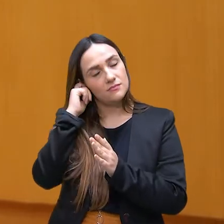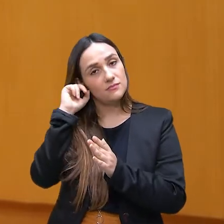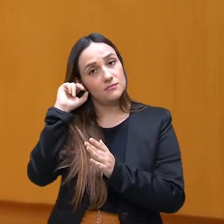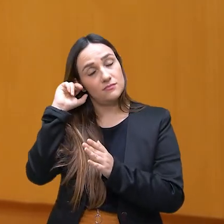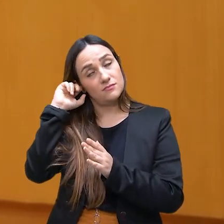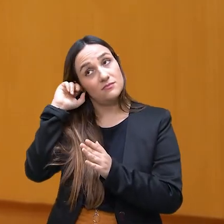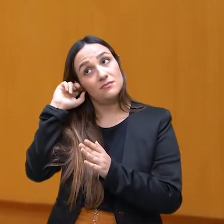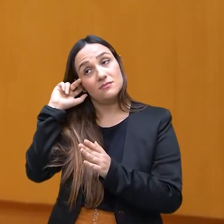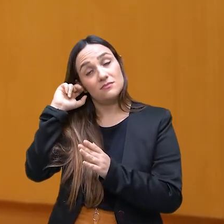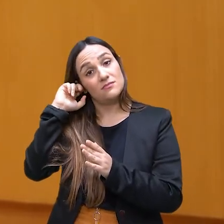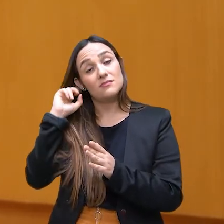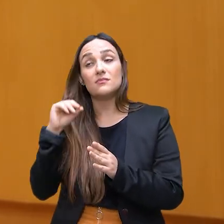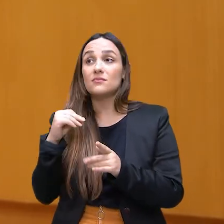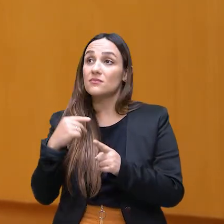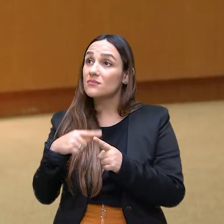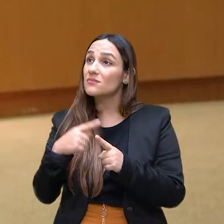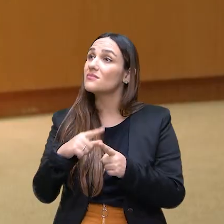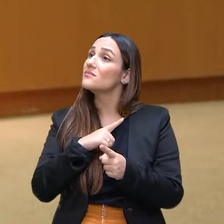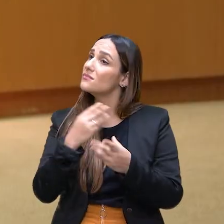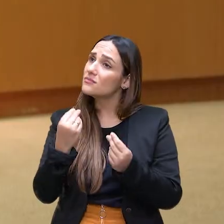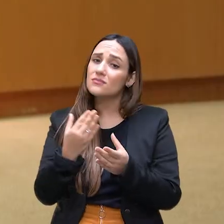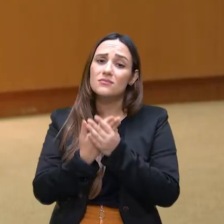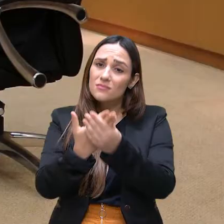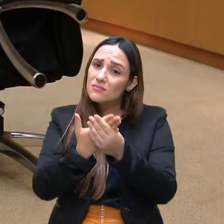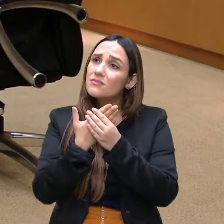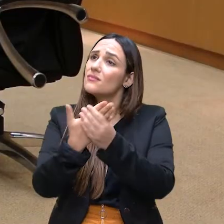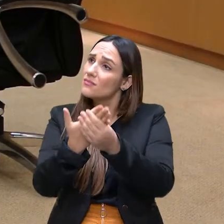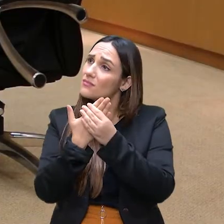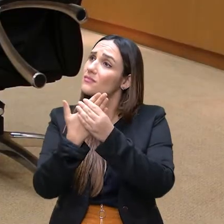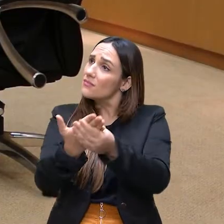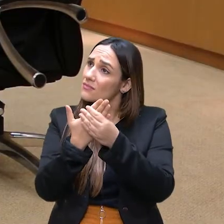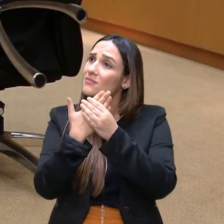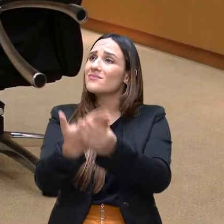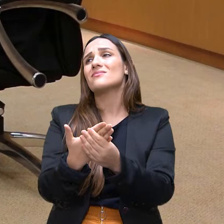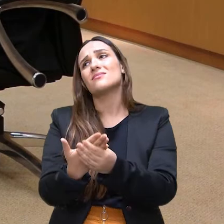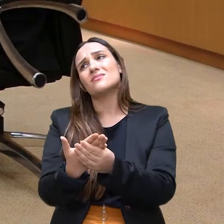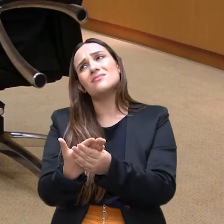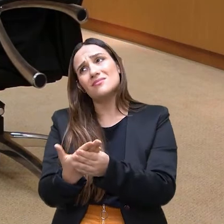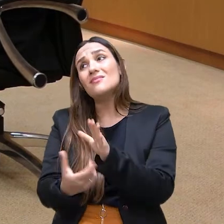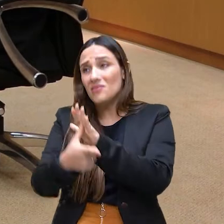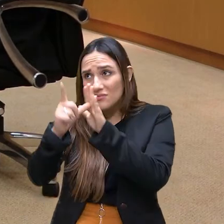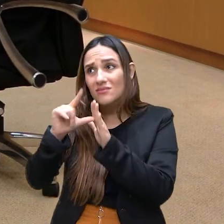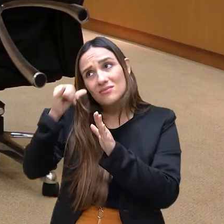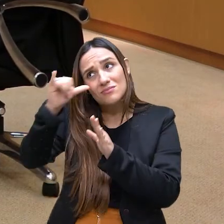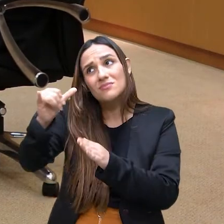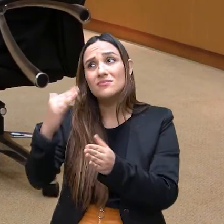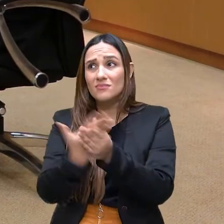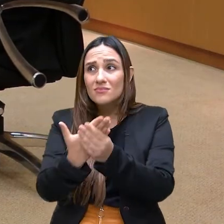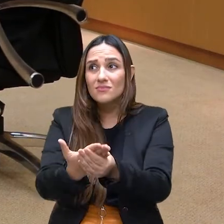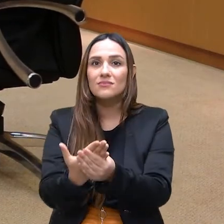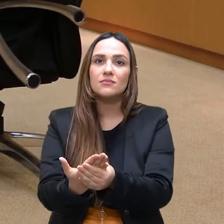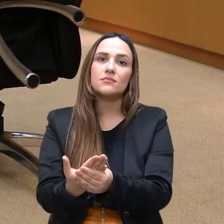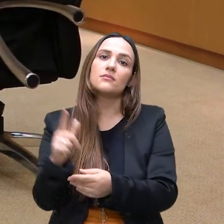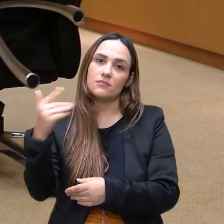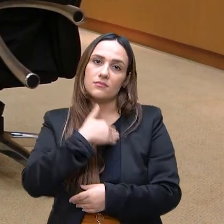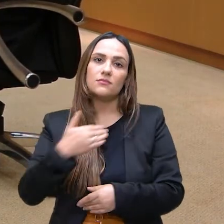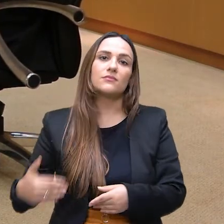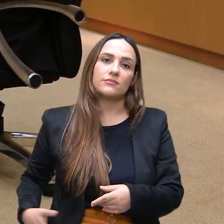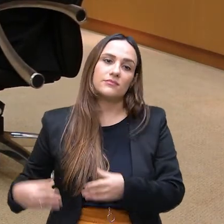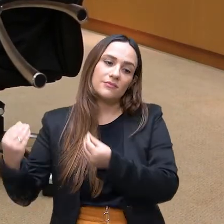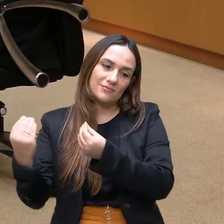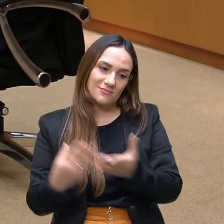pedido, judicializado e estavam concedendo. Então, né, vamos resolver a situação dessa forma. E o Estado